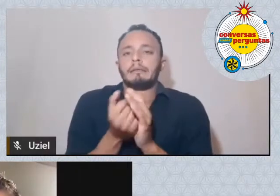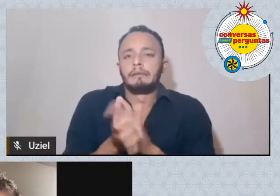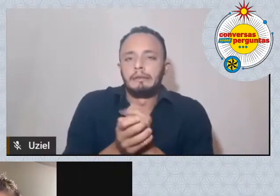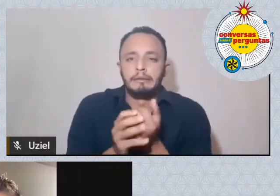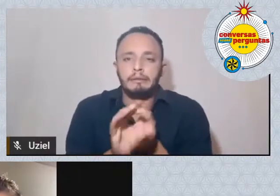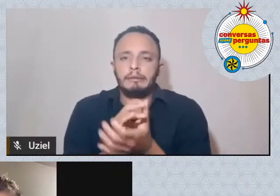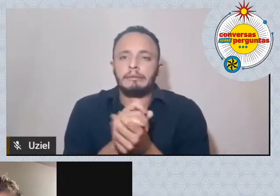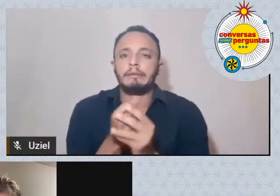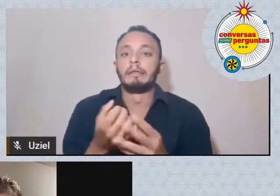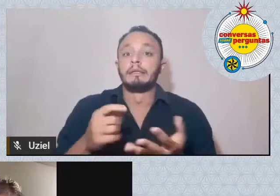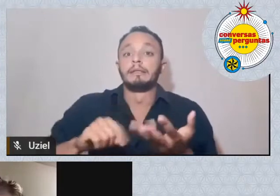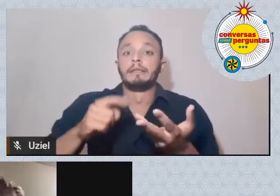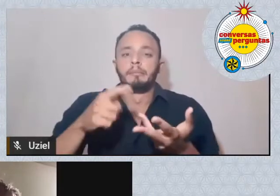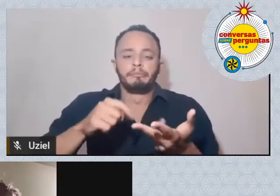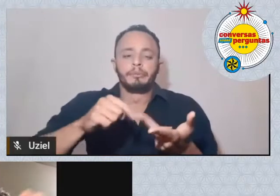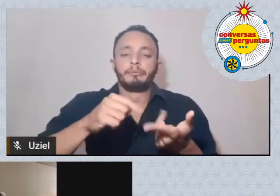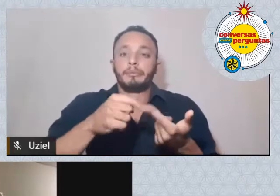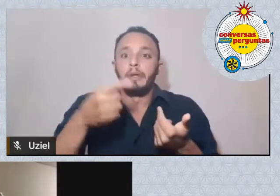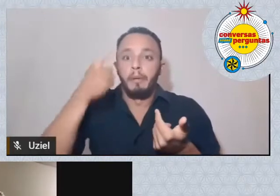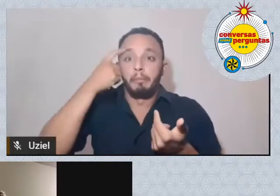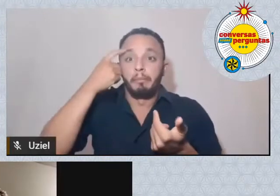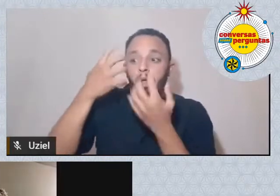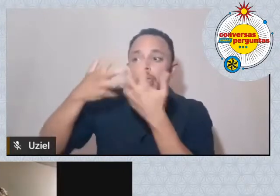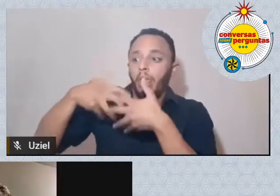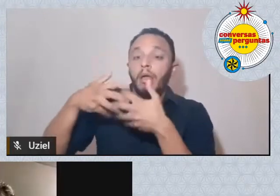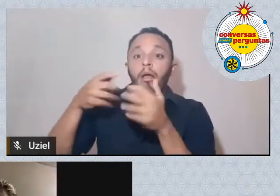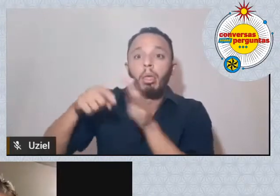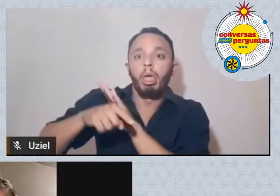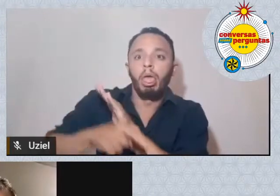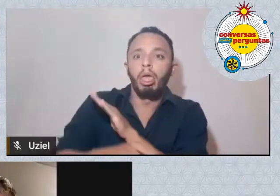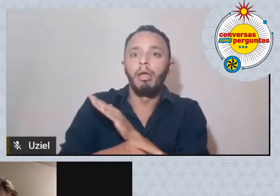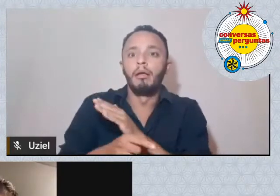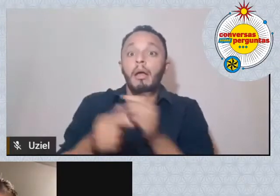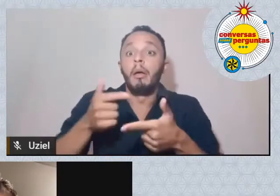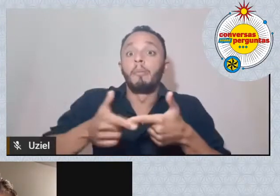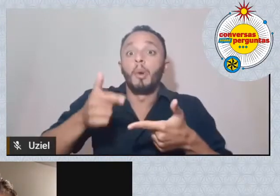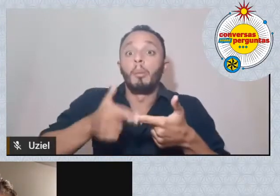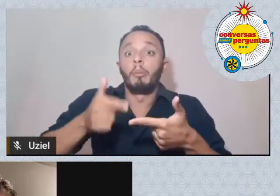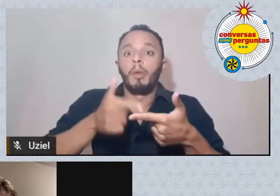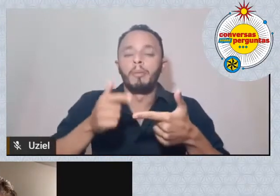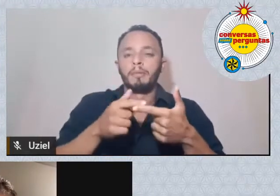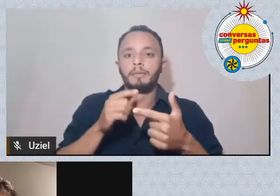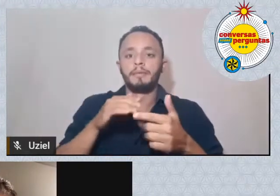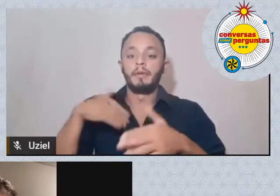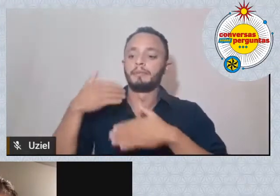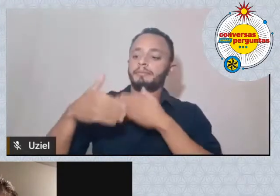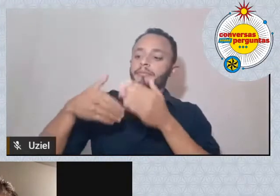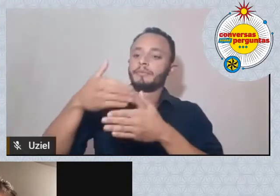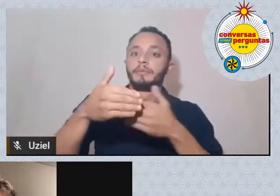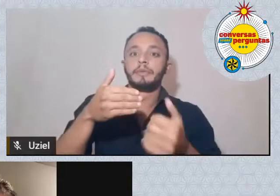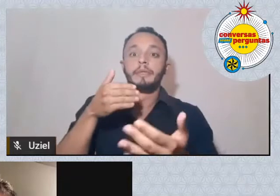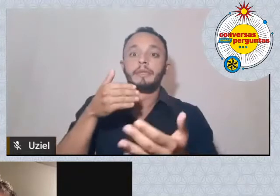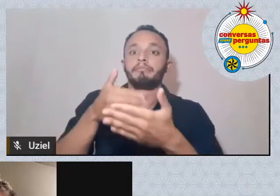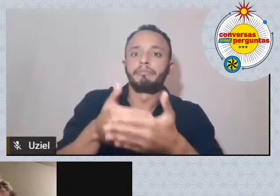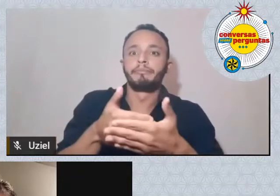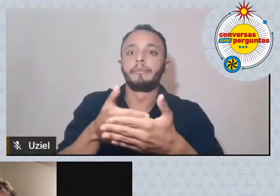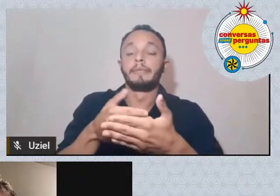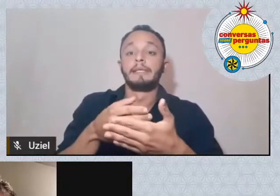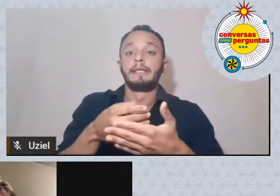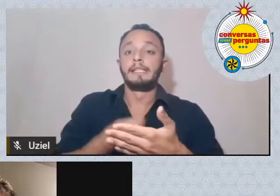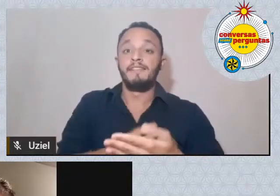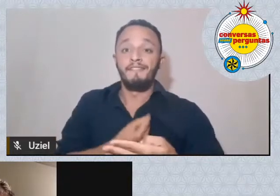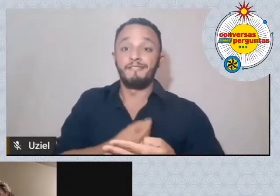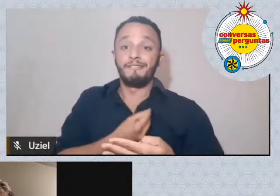pensamento obsessivo-compulsivo. Será que isso tudo não forma uma história? Né? Será que a gente não